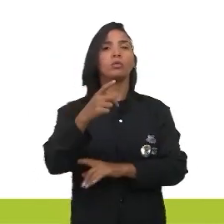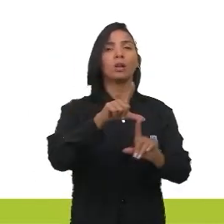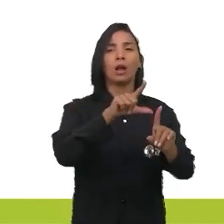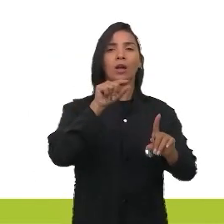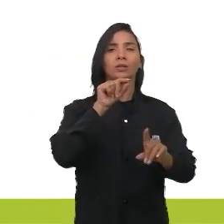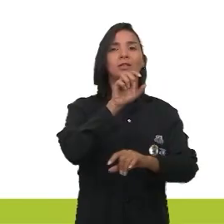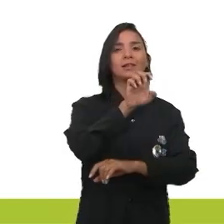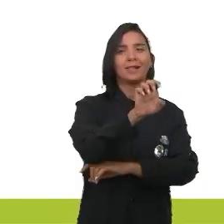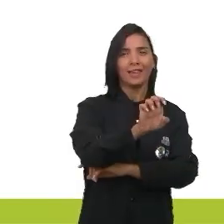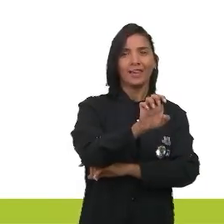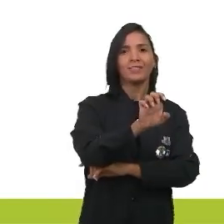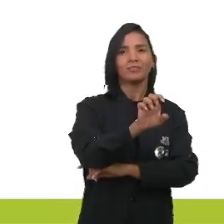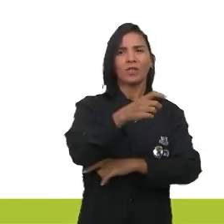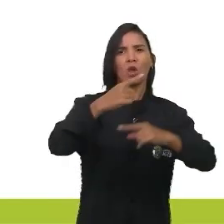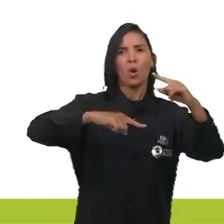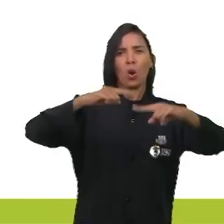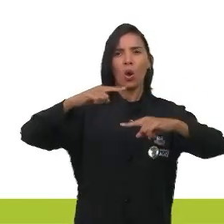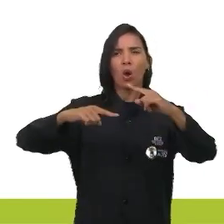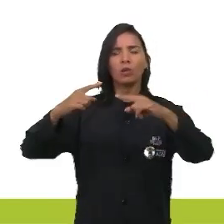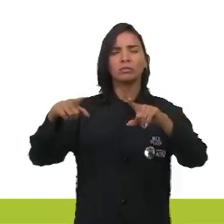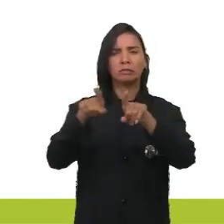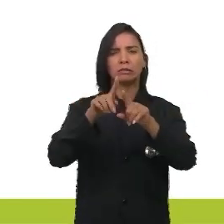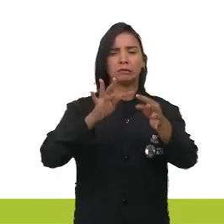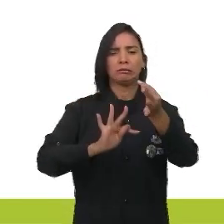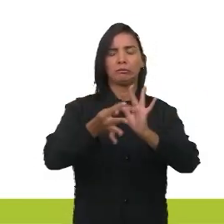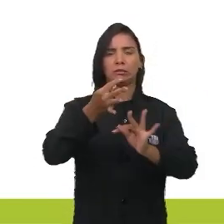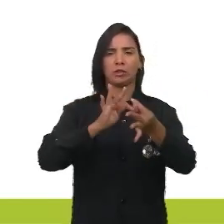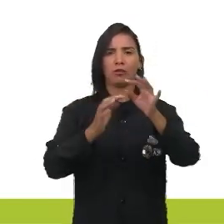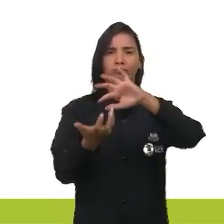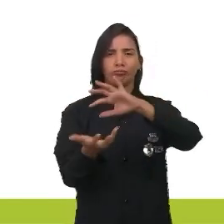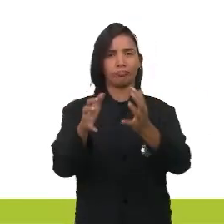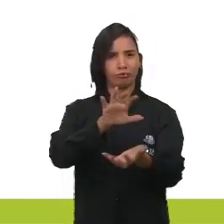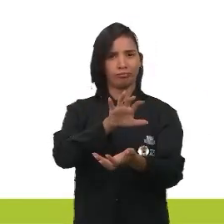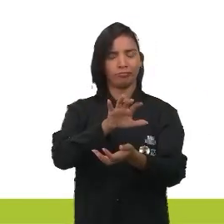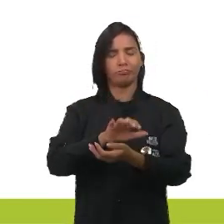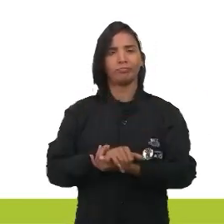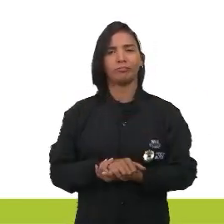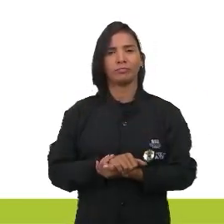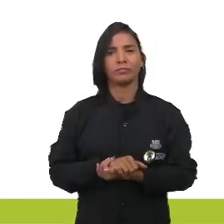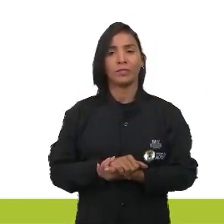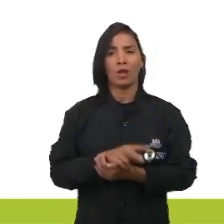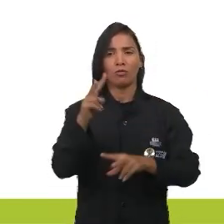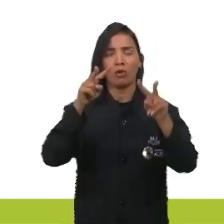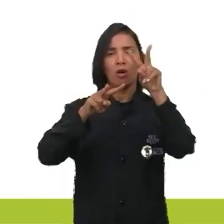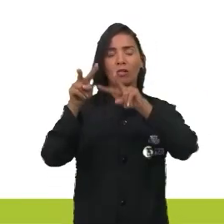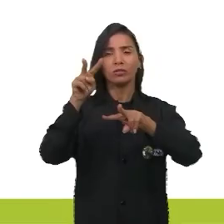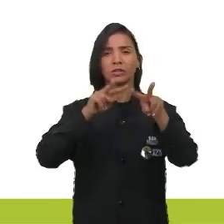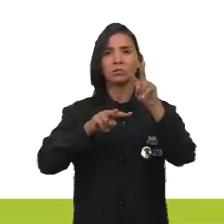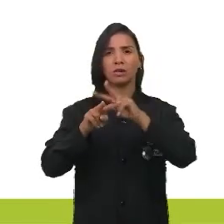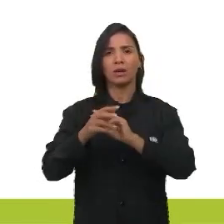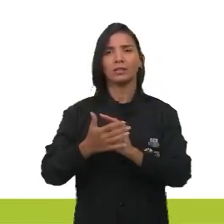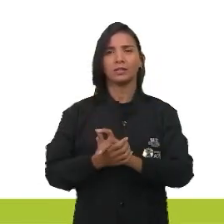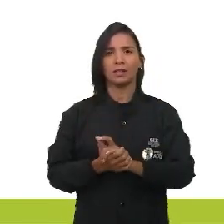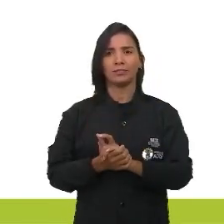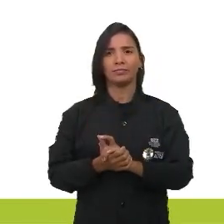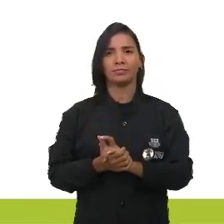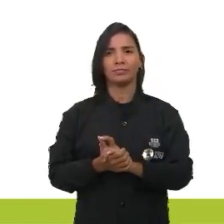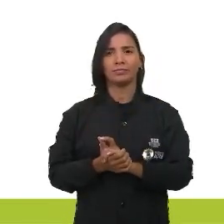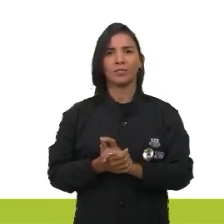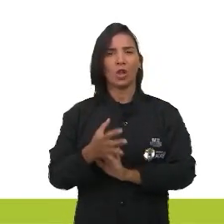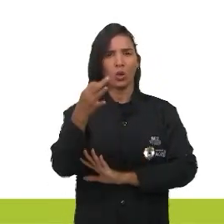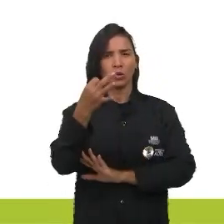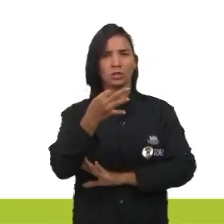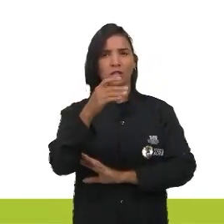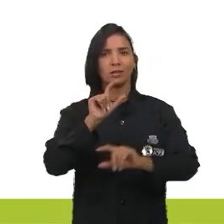os mecanismos de convergência tecnológica. Vamos visualizar? A alternativa correta